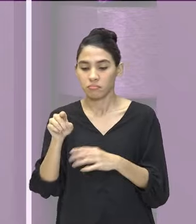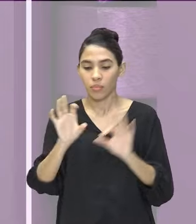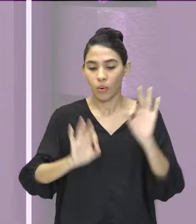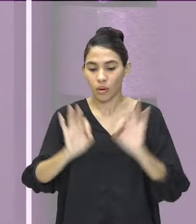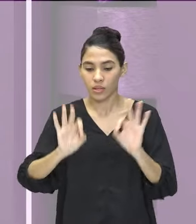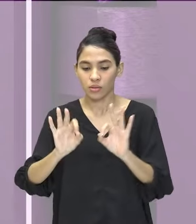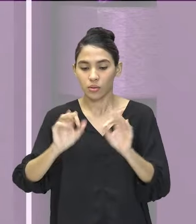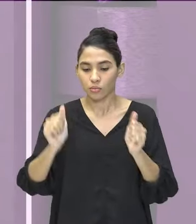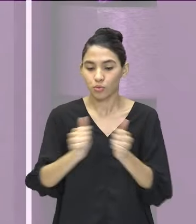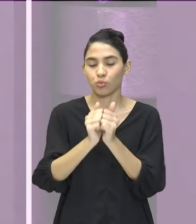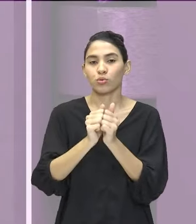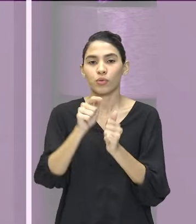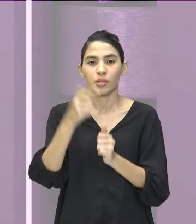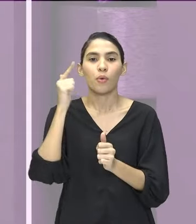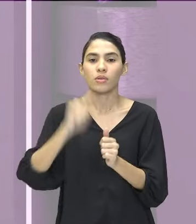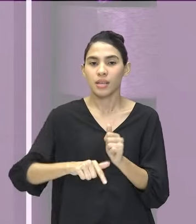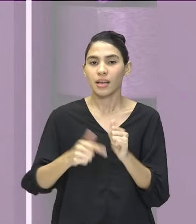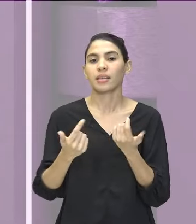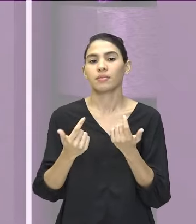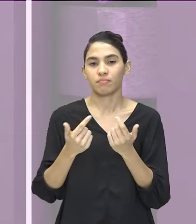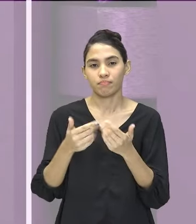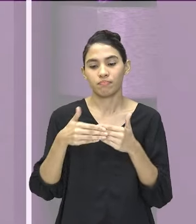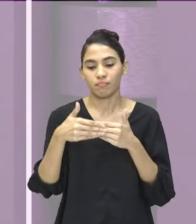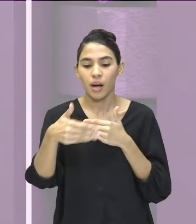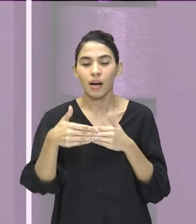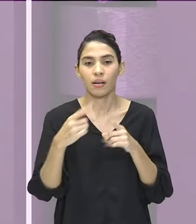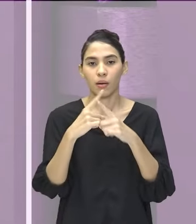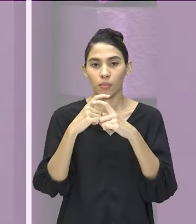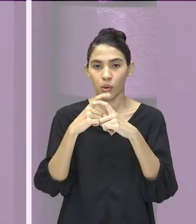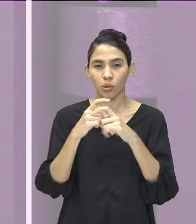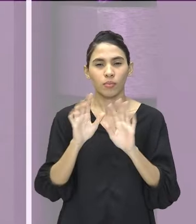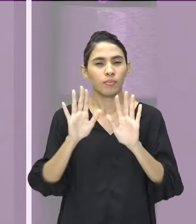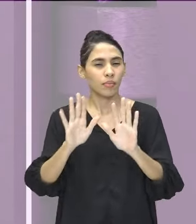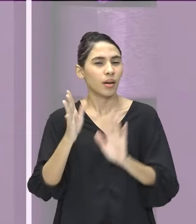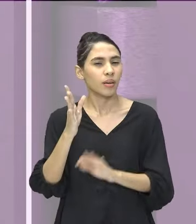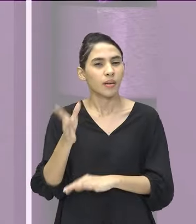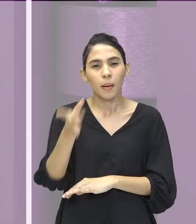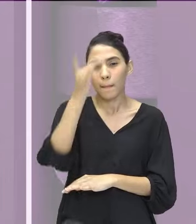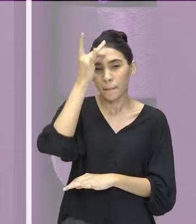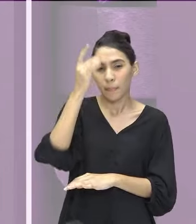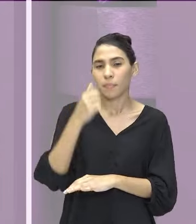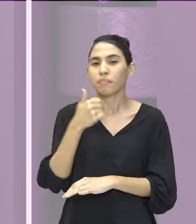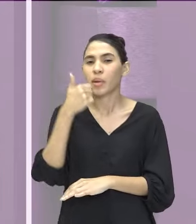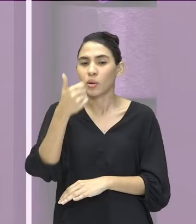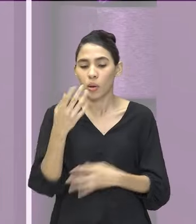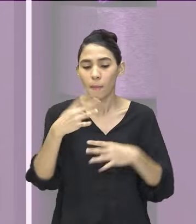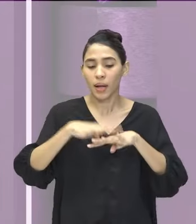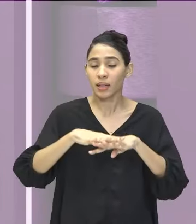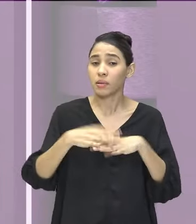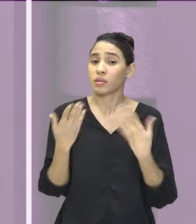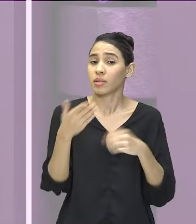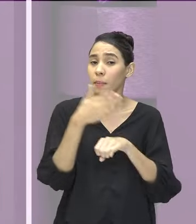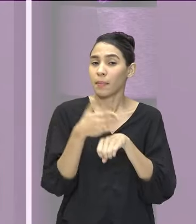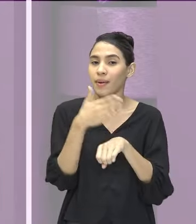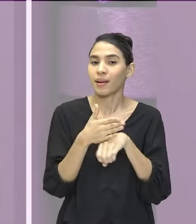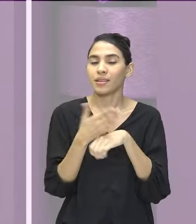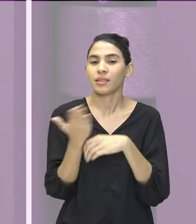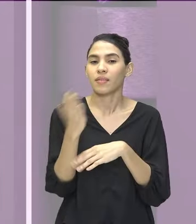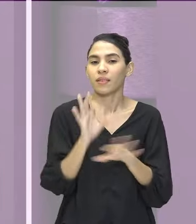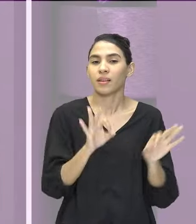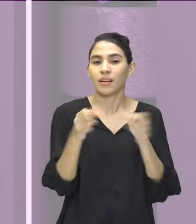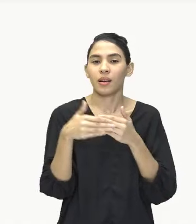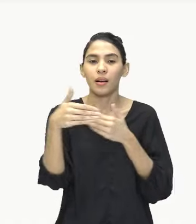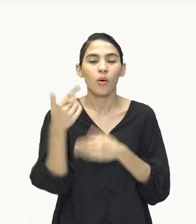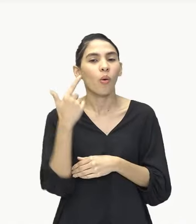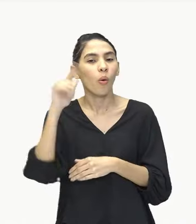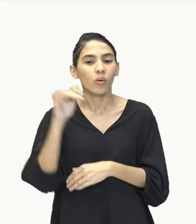Seguramente você ali já consegue trabalhar com monômio. Mas para ficar melhor fixado, e como matemática é prática, vamos aí ver mais